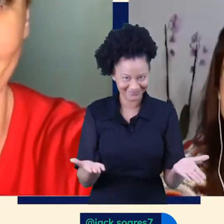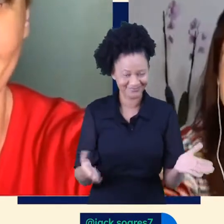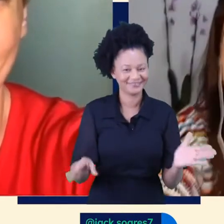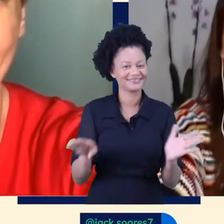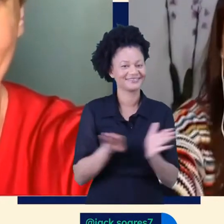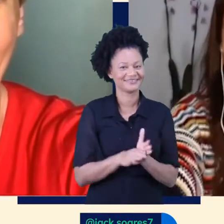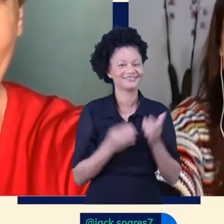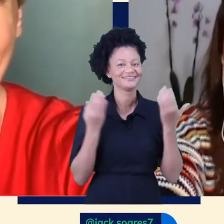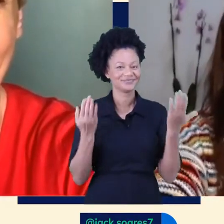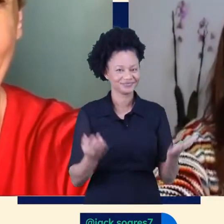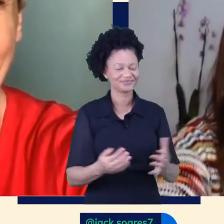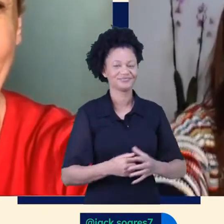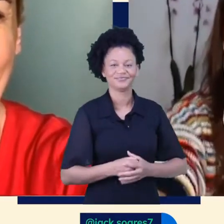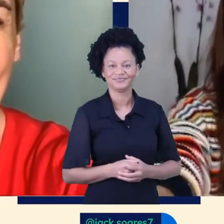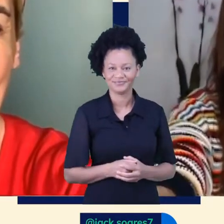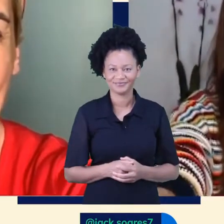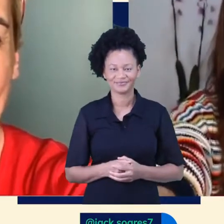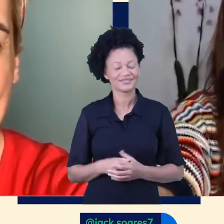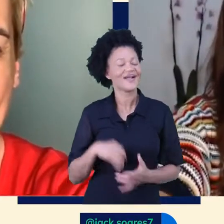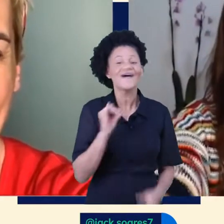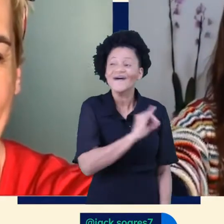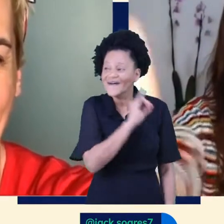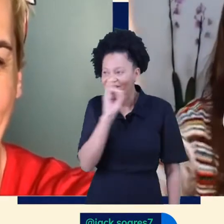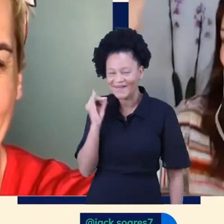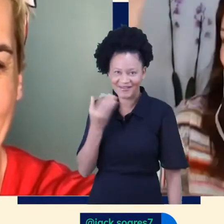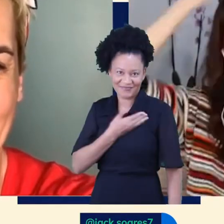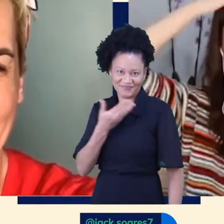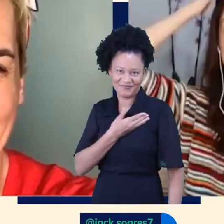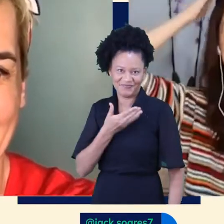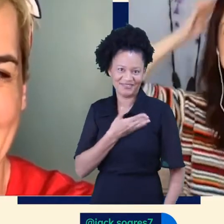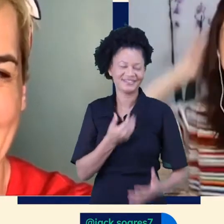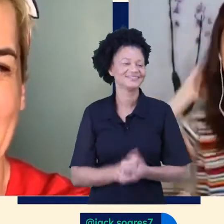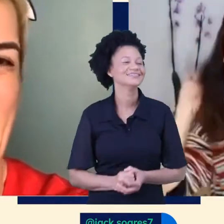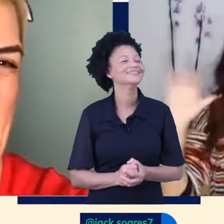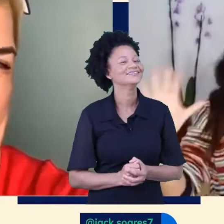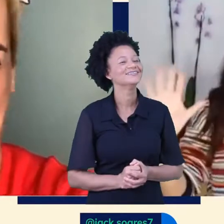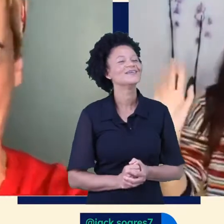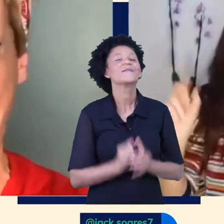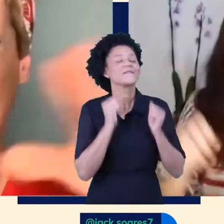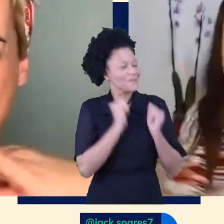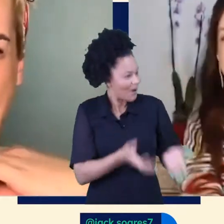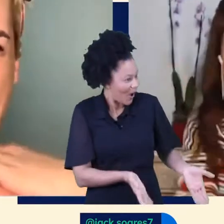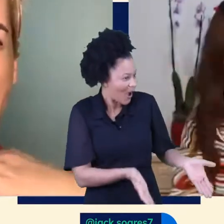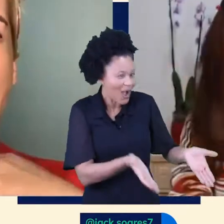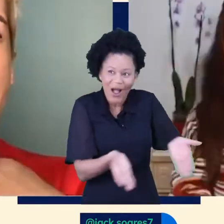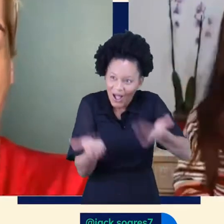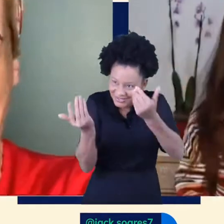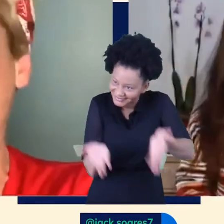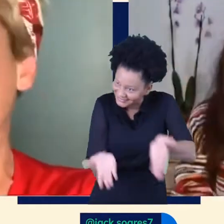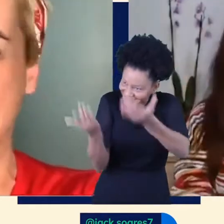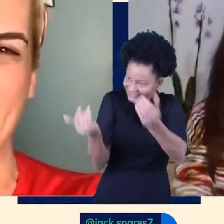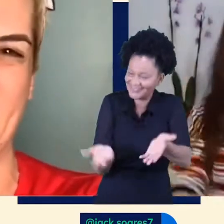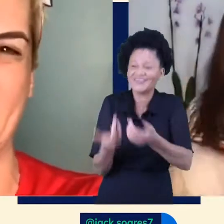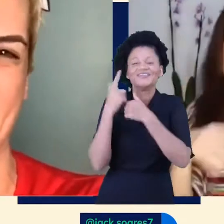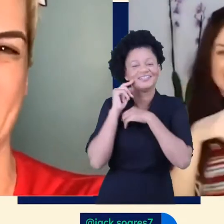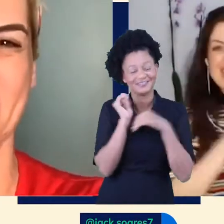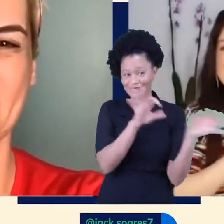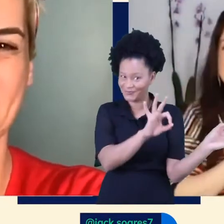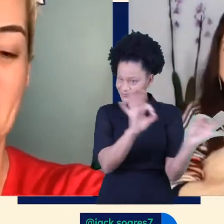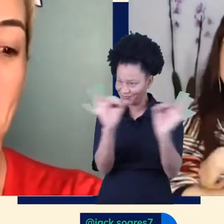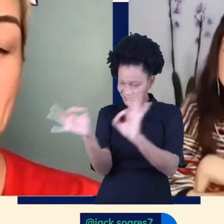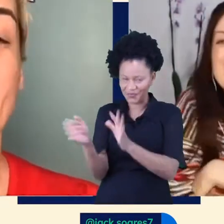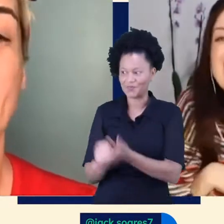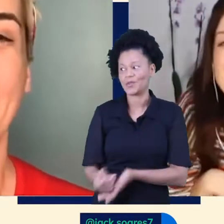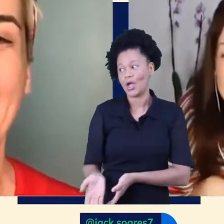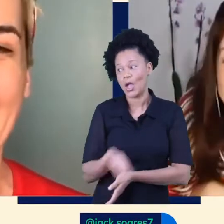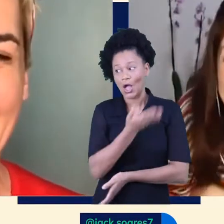chegou. Tá aí. Oi, amiga. Pode ir, eu que tô te assistindo, amiga. Manda ver, tô te